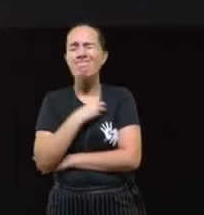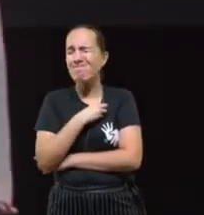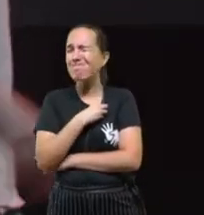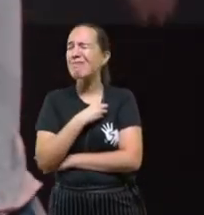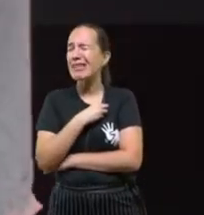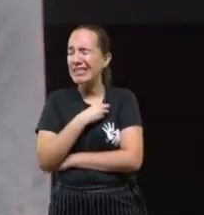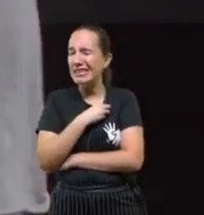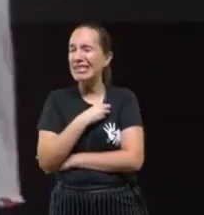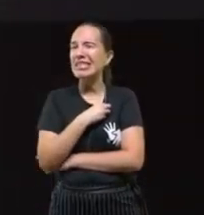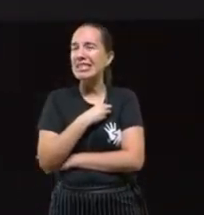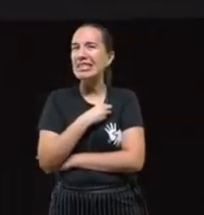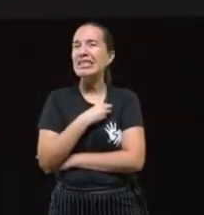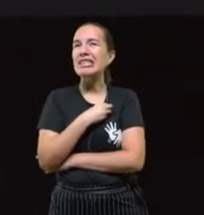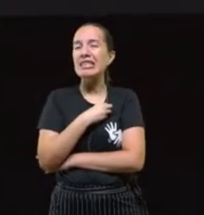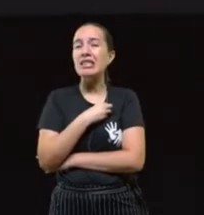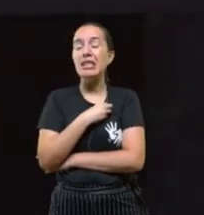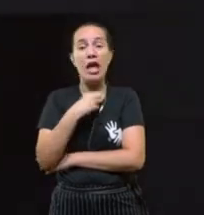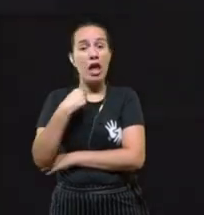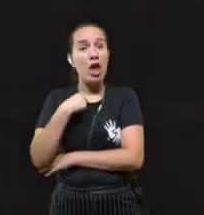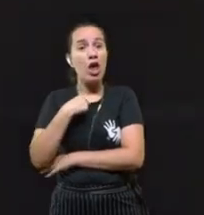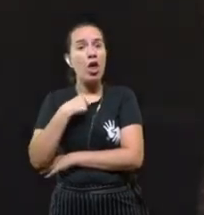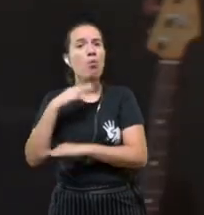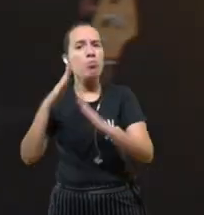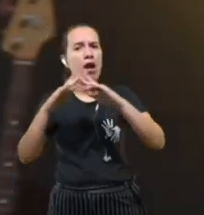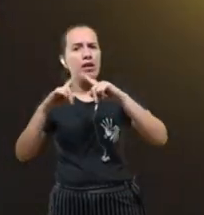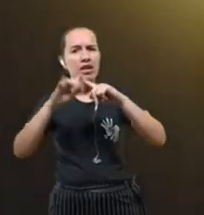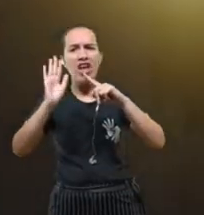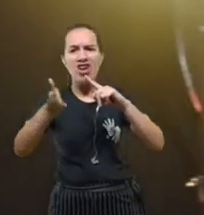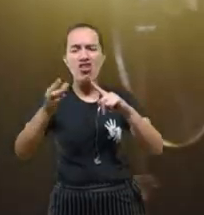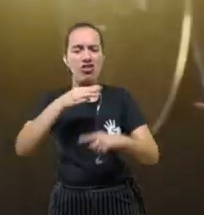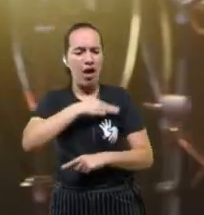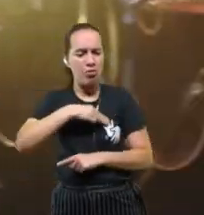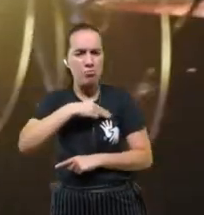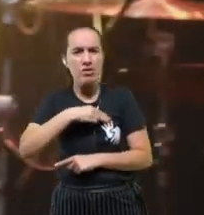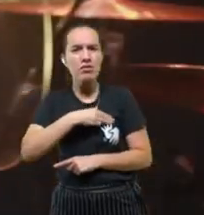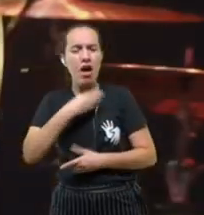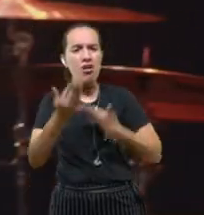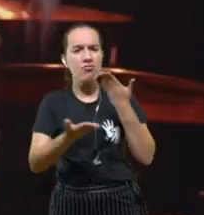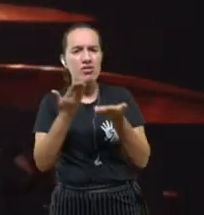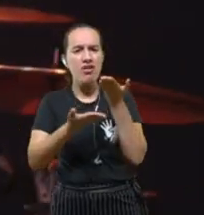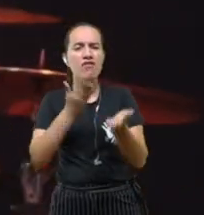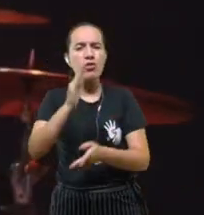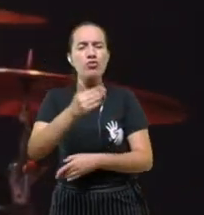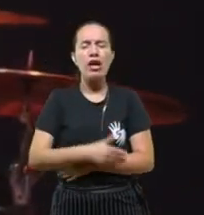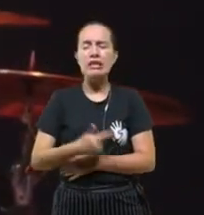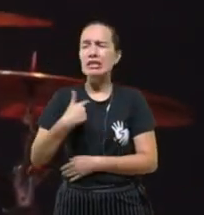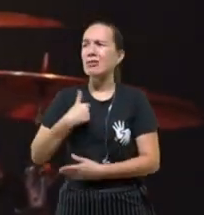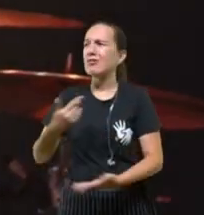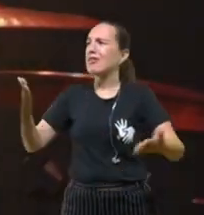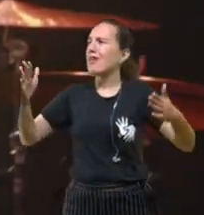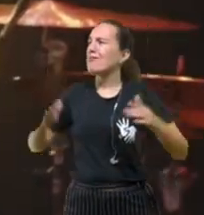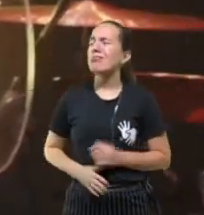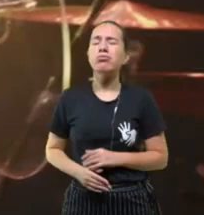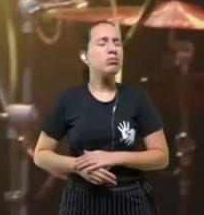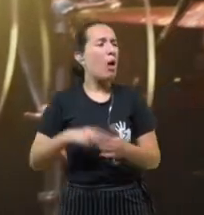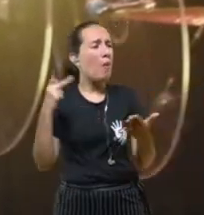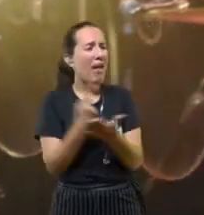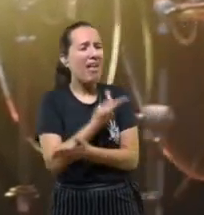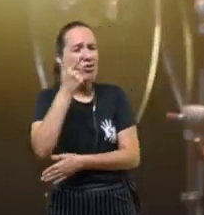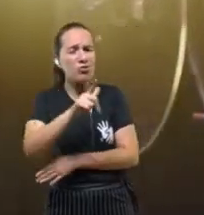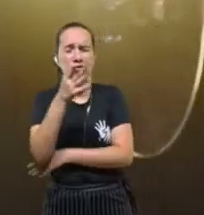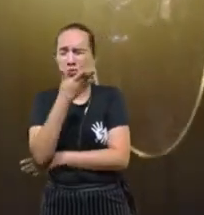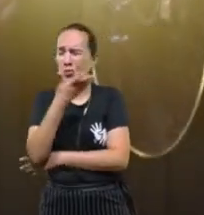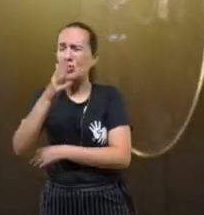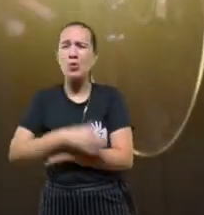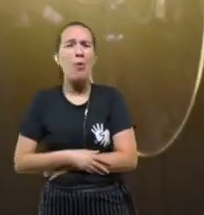pecado, eu estava já no ministério, eu fiz um pecado que eu não acredito que eu fiz isso de novo, sabe? Uma coisa da